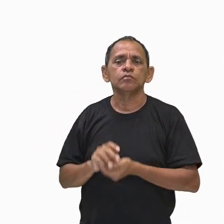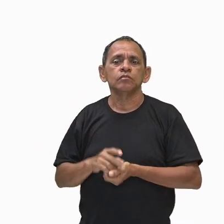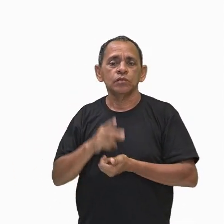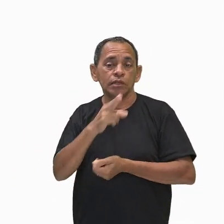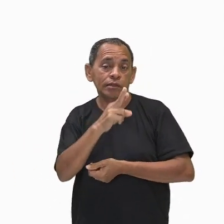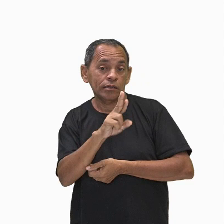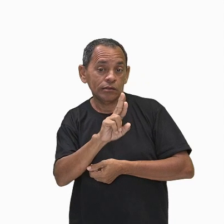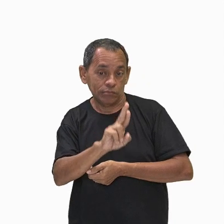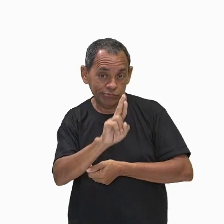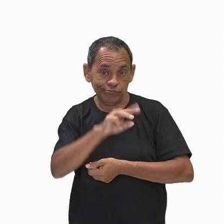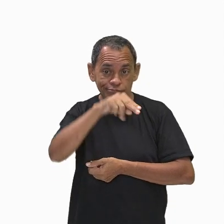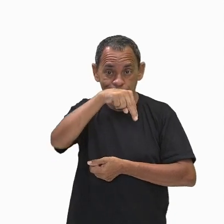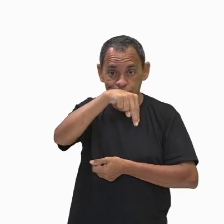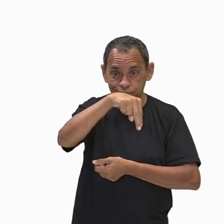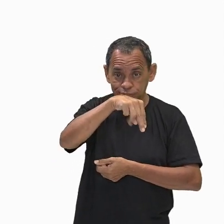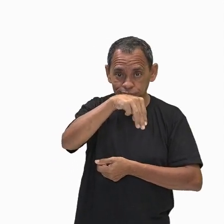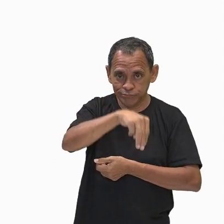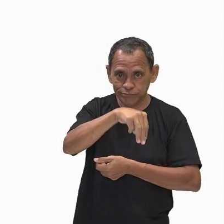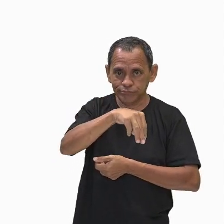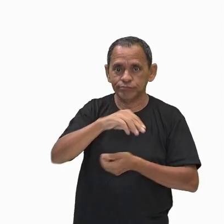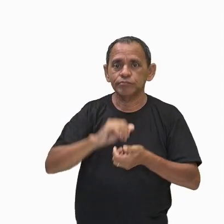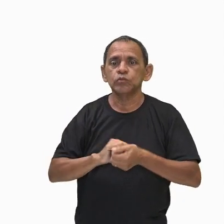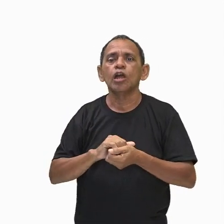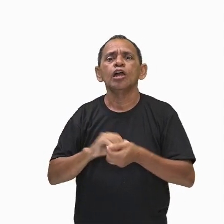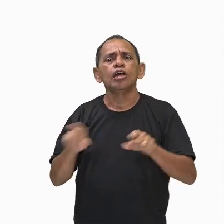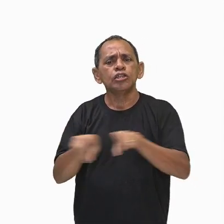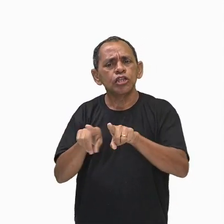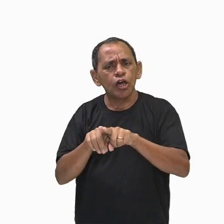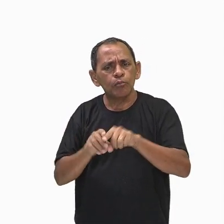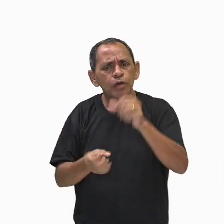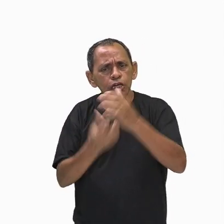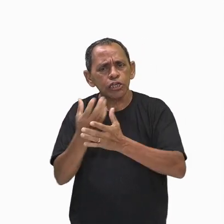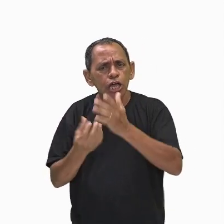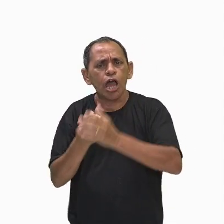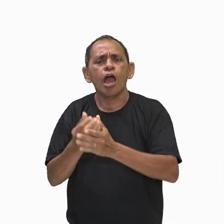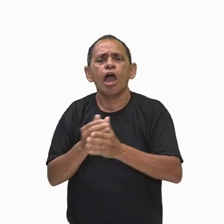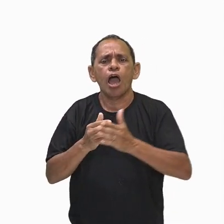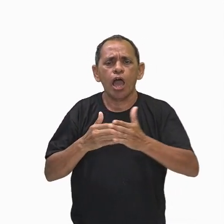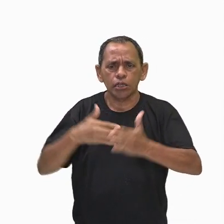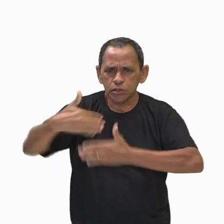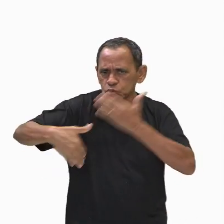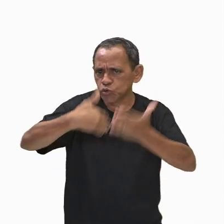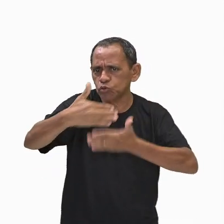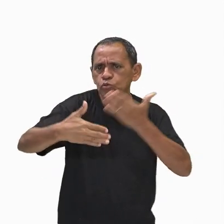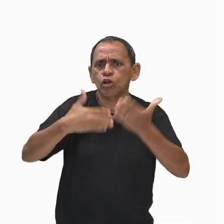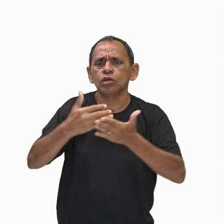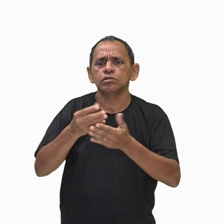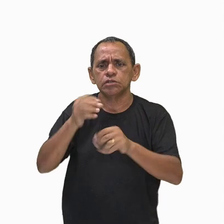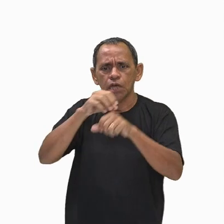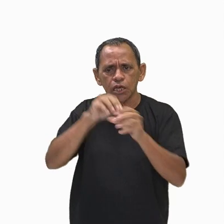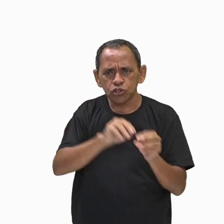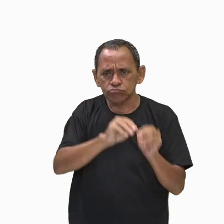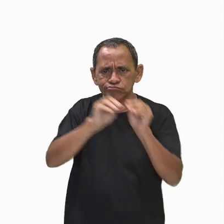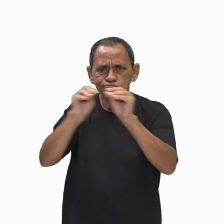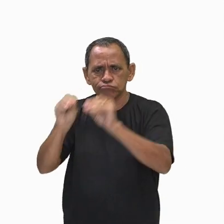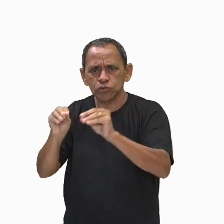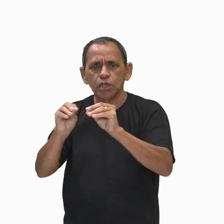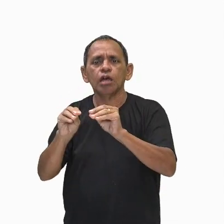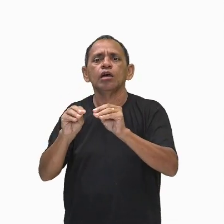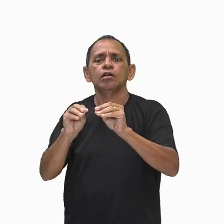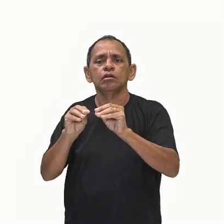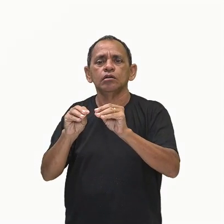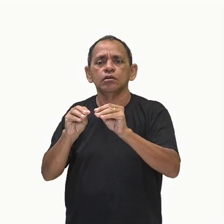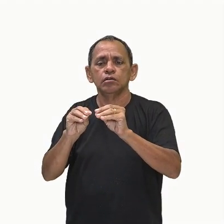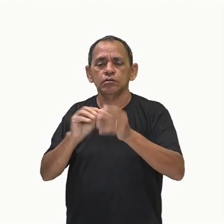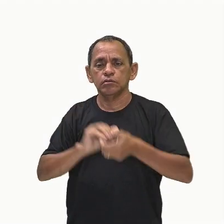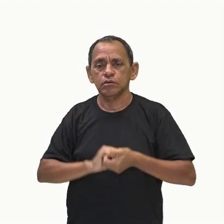na sua sequência de bases formadas no processo de transcrição. Uma coisa importante que vocês têm que entender é que